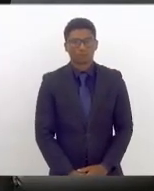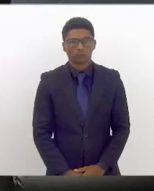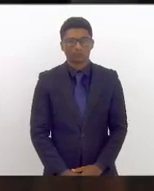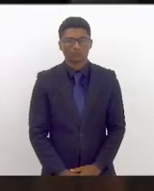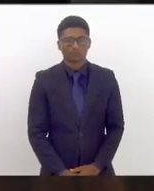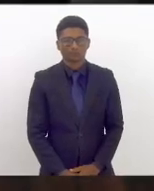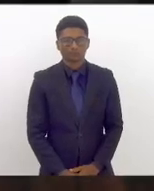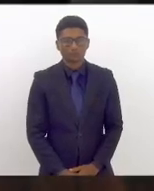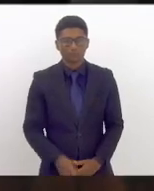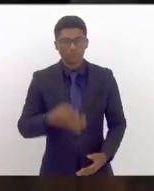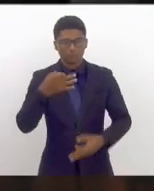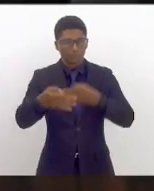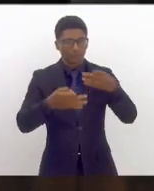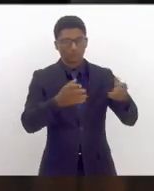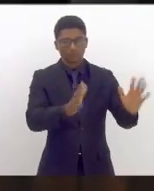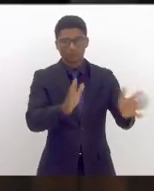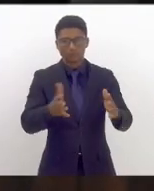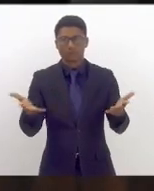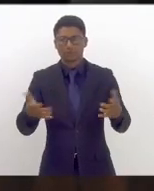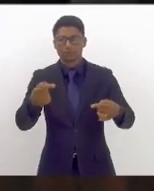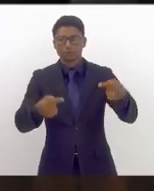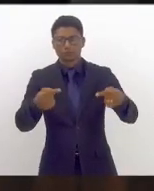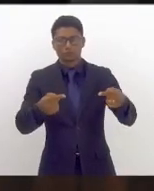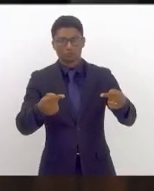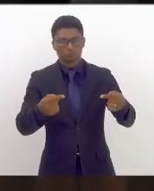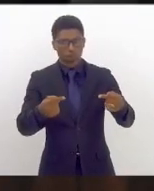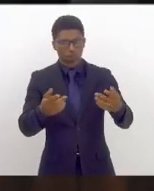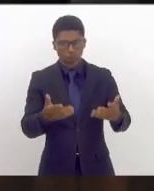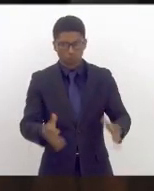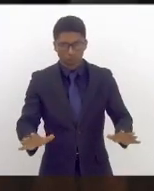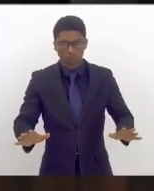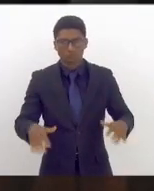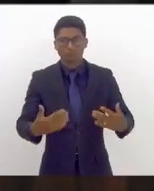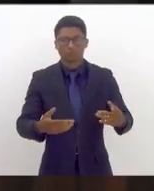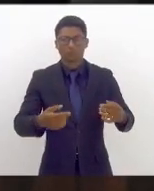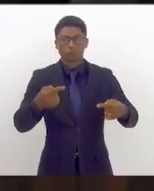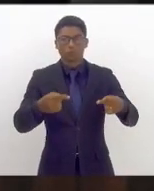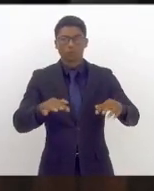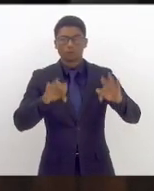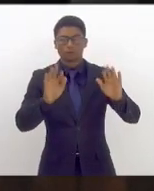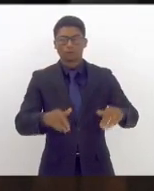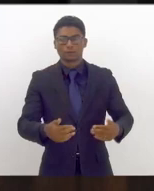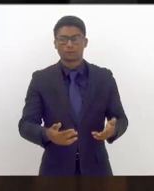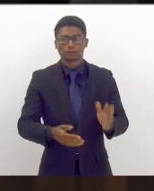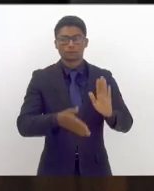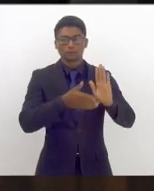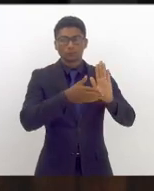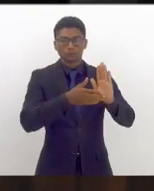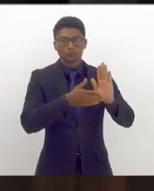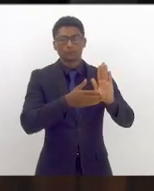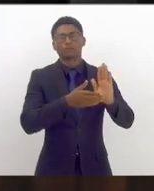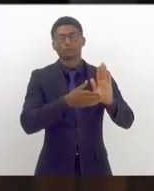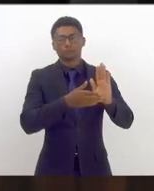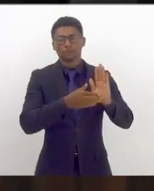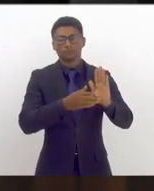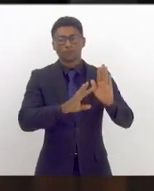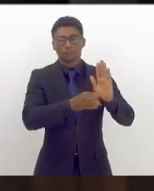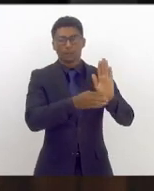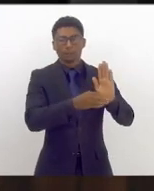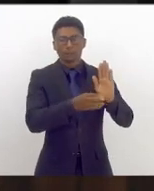com os pareceres emitido em discussão apresente proposta recebeu sete emendas